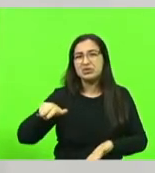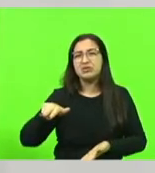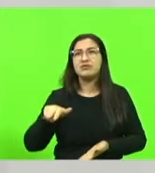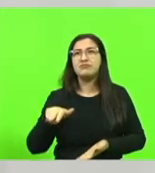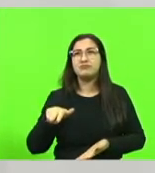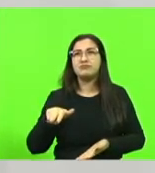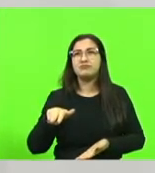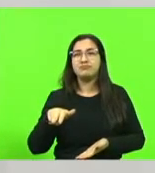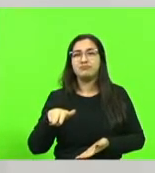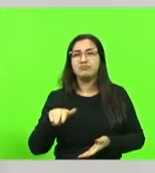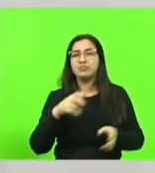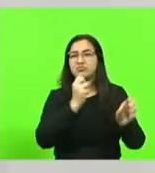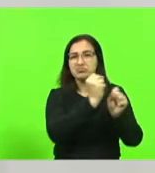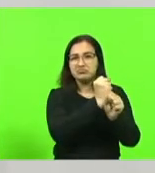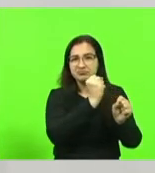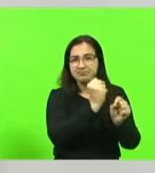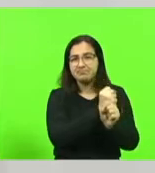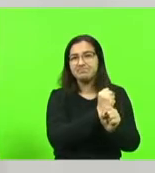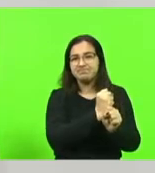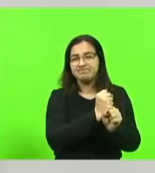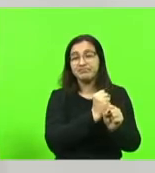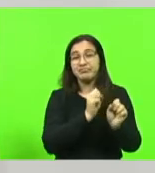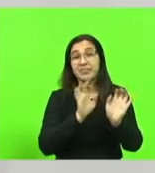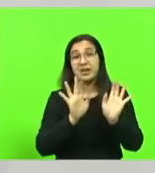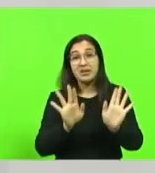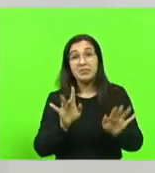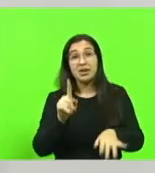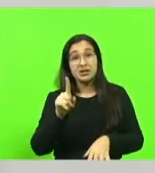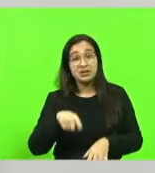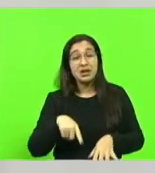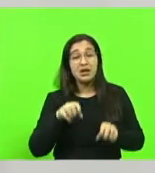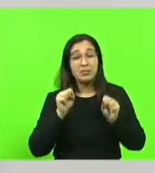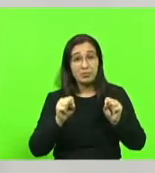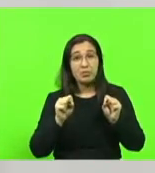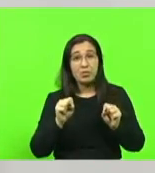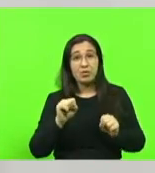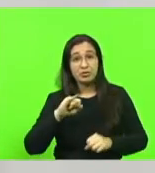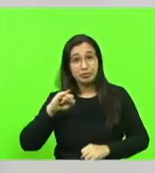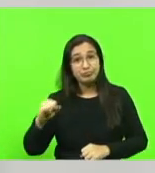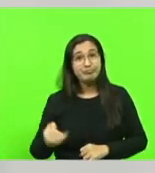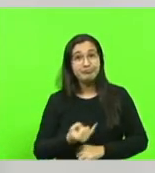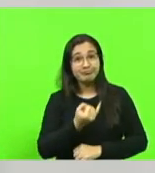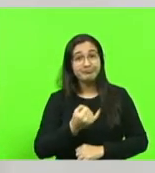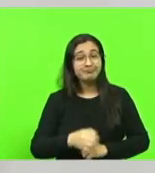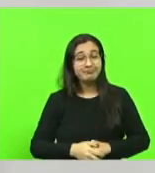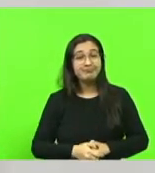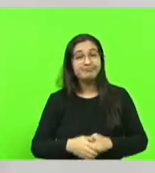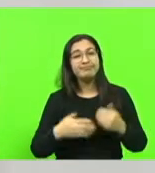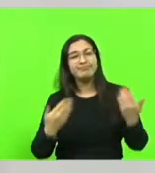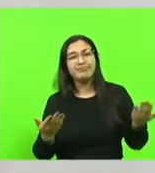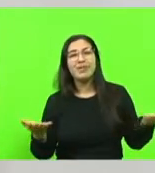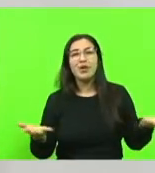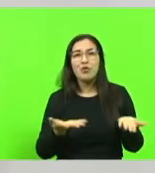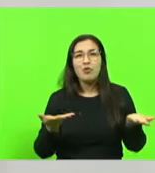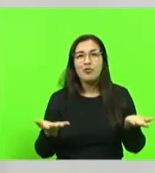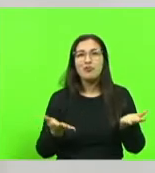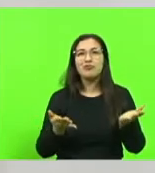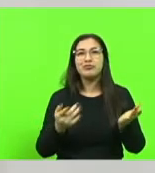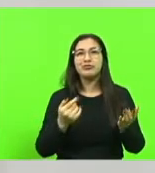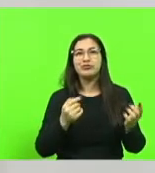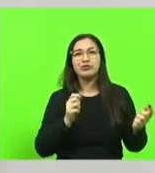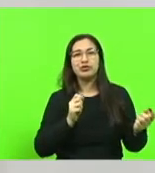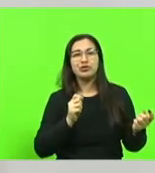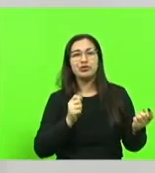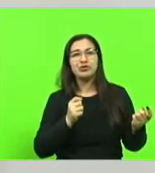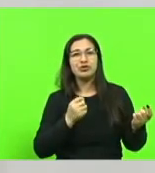de construção, e que, na verdade, nós podemos aproveitar. Então, hoje eu recebi a visita,